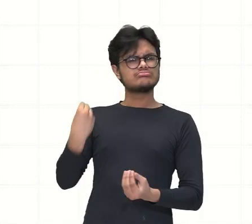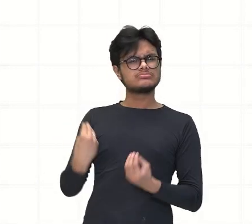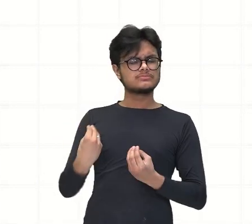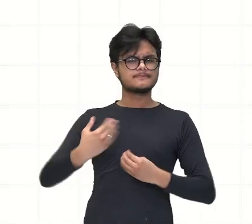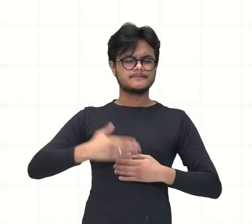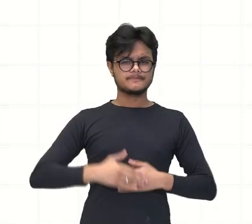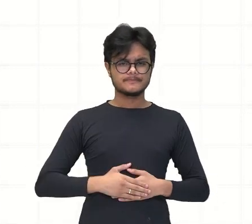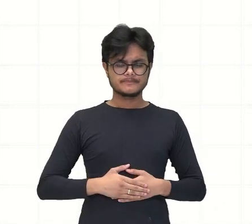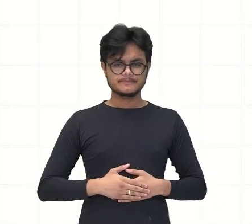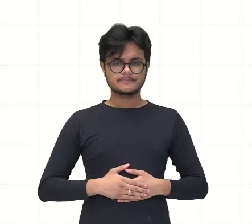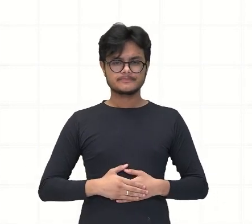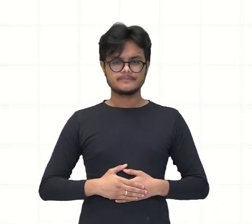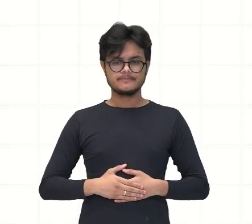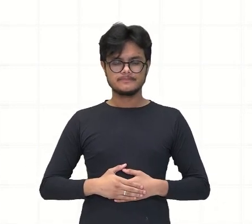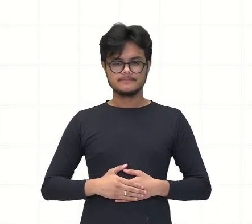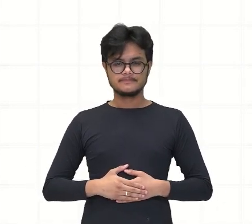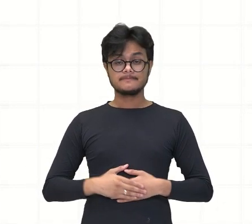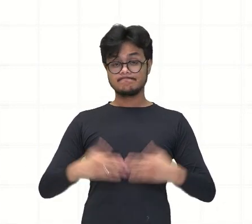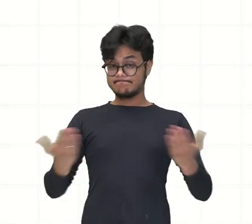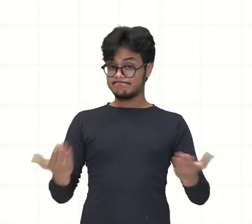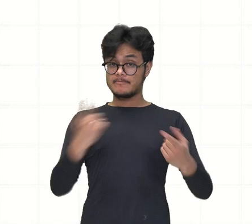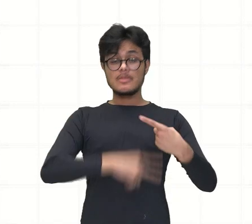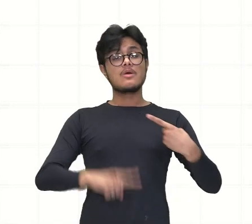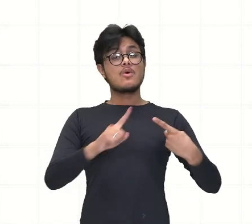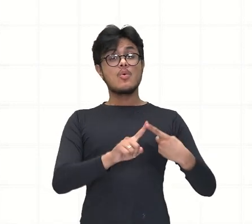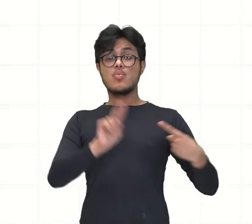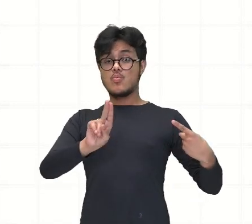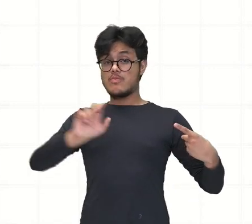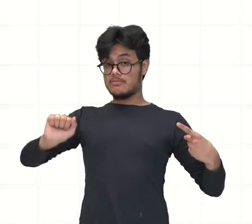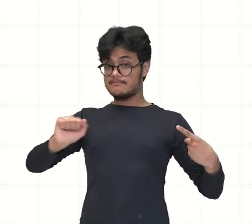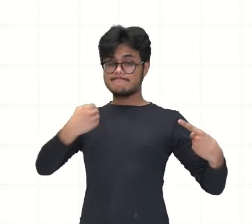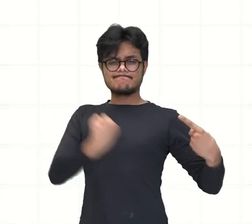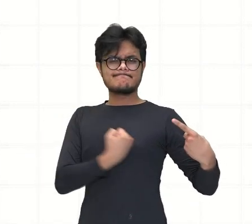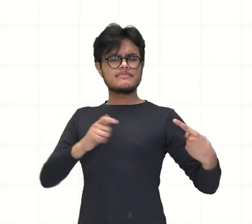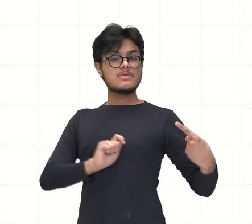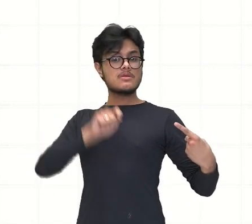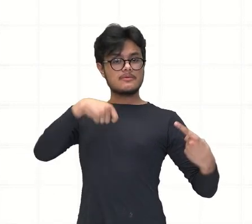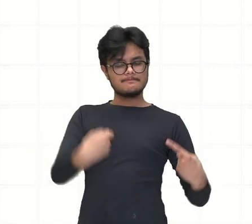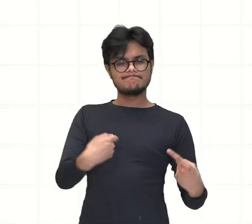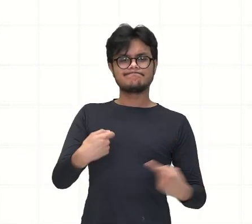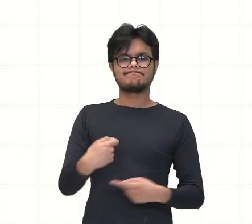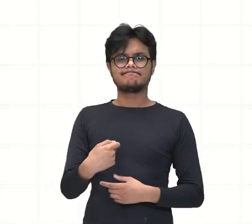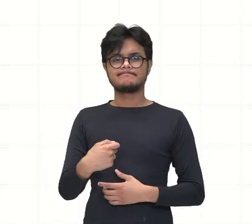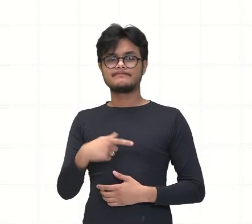Então, uma unidade astronômica, ela equivale a